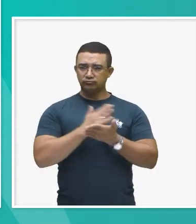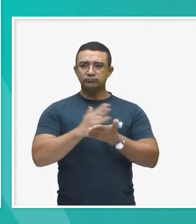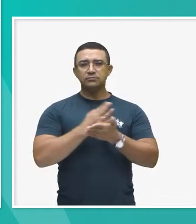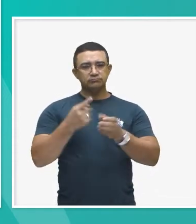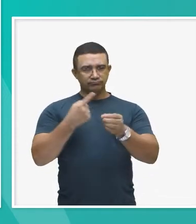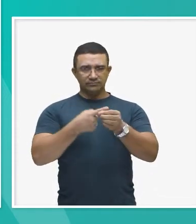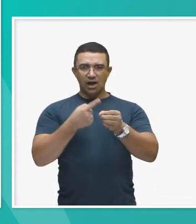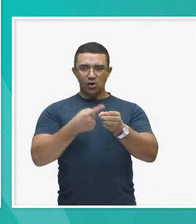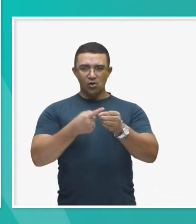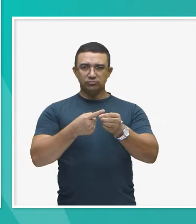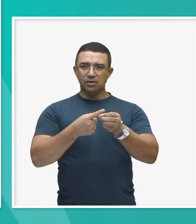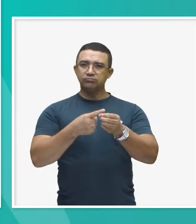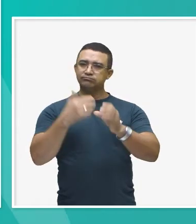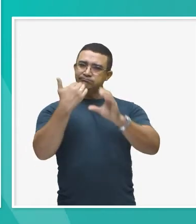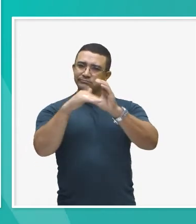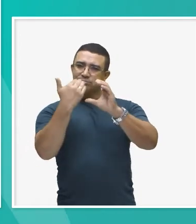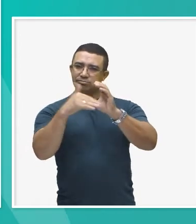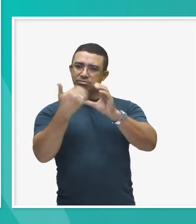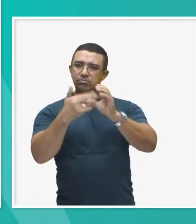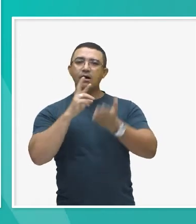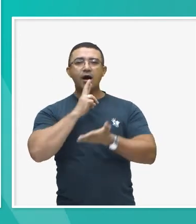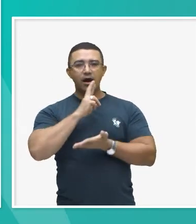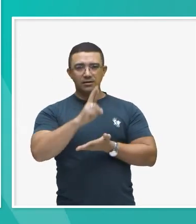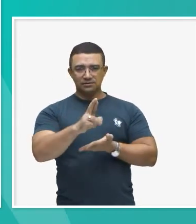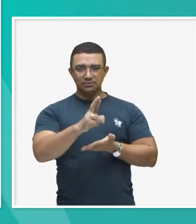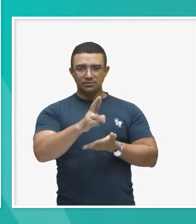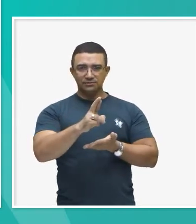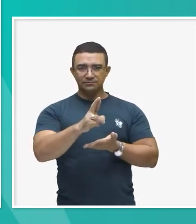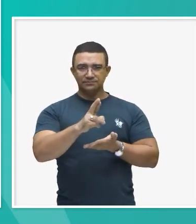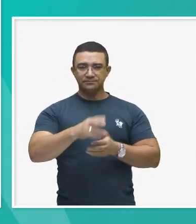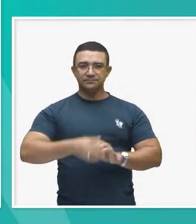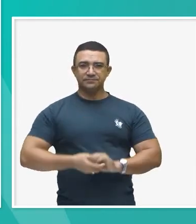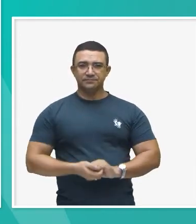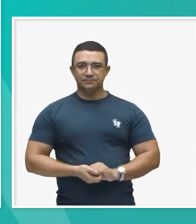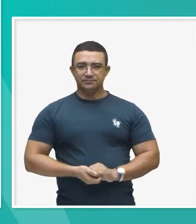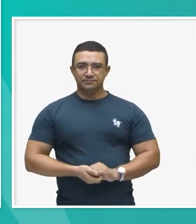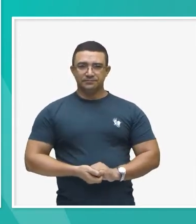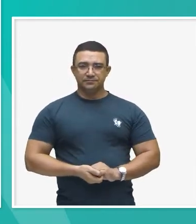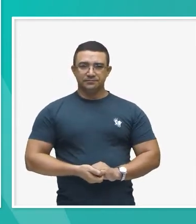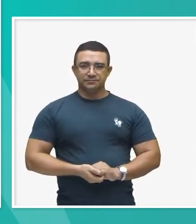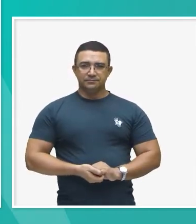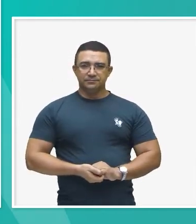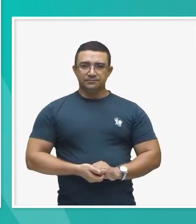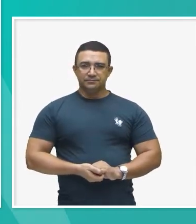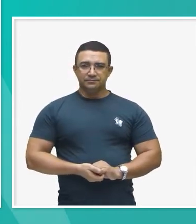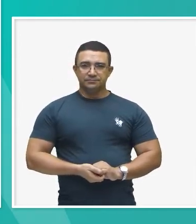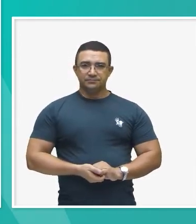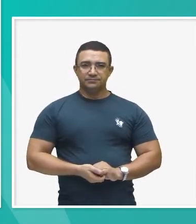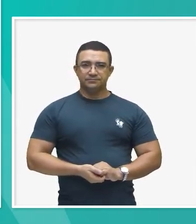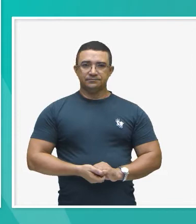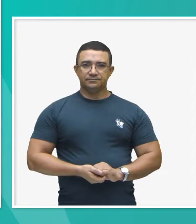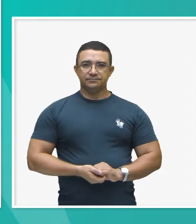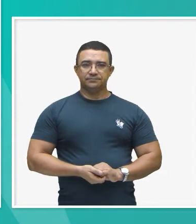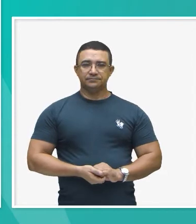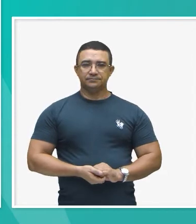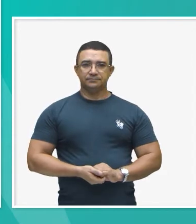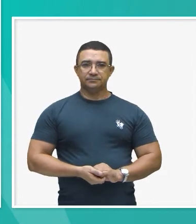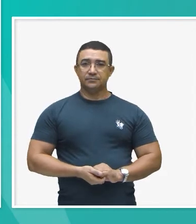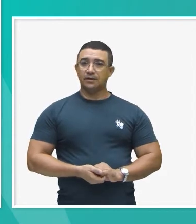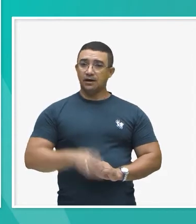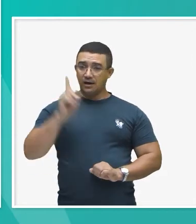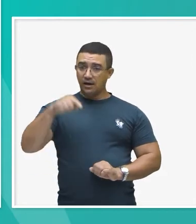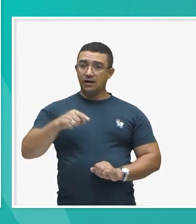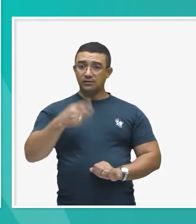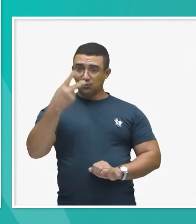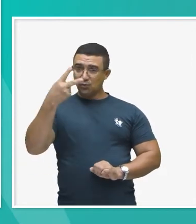Rio Negro, desculpa, gente. Santa Isabel do Rio Negro está só com uma palavra, fleet ali. Capiranga também, fleet, né? São duas palavras, tá,